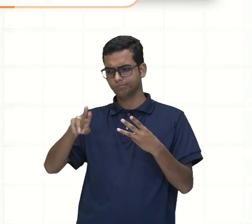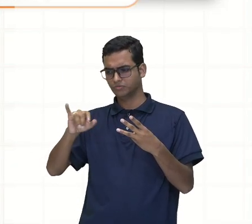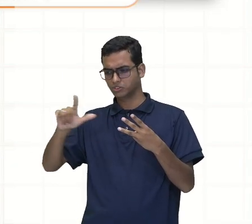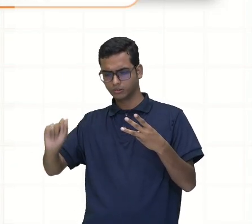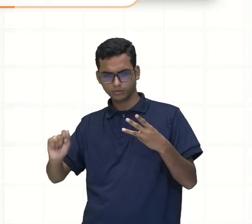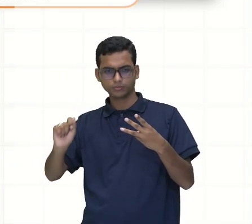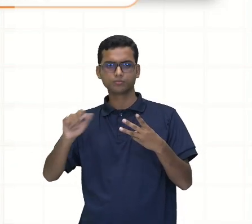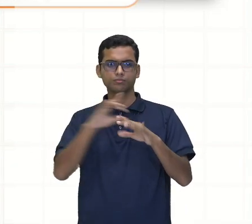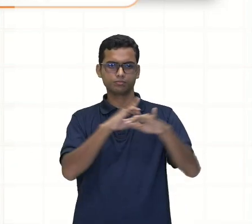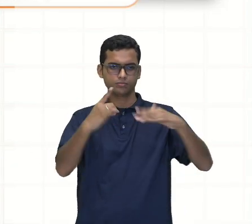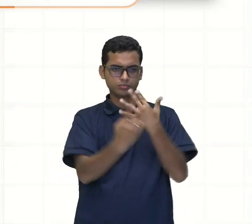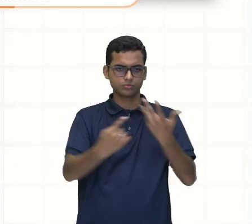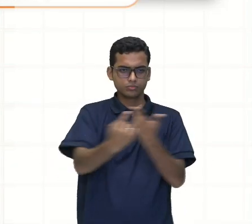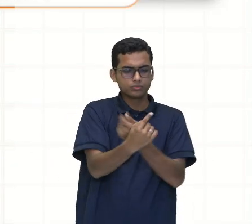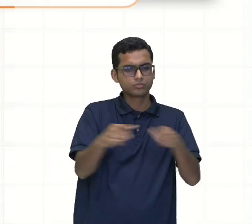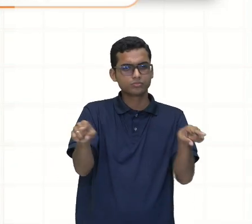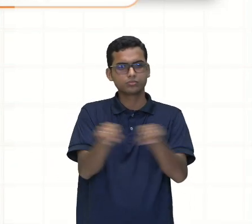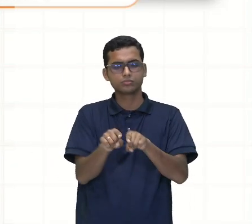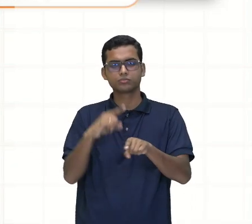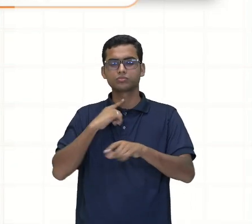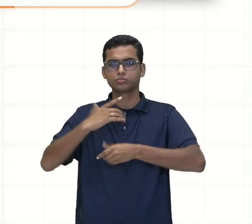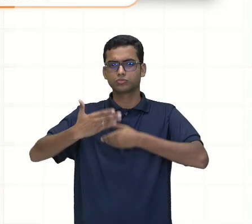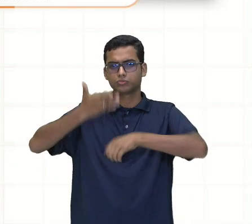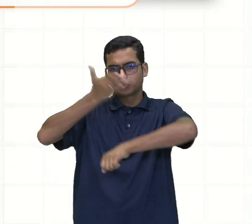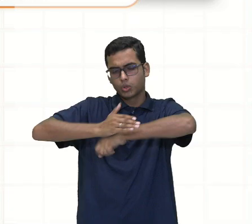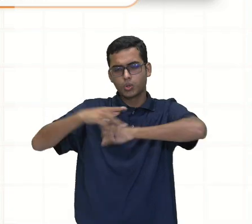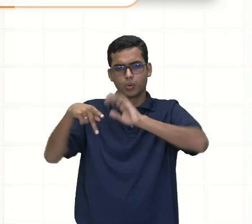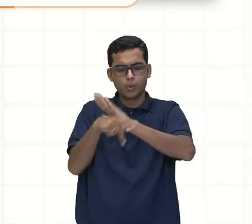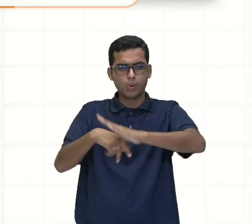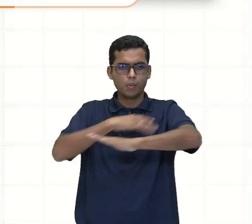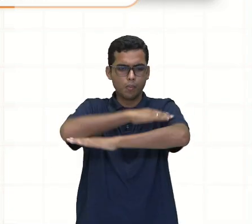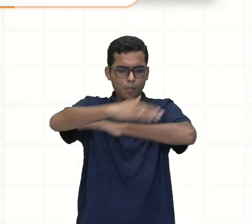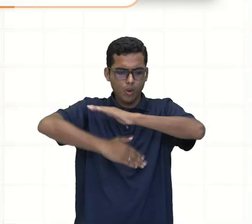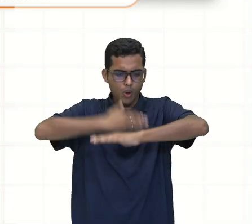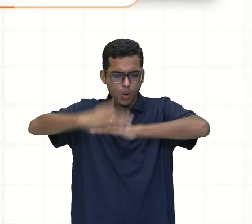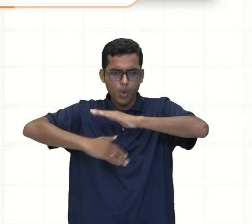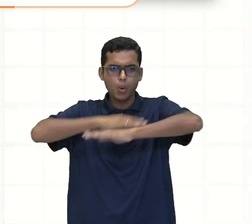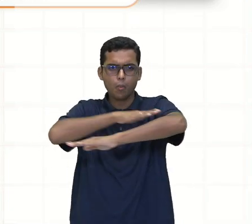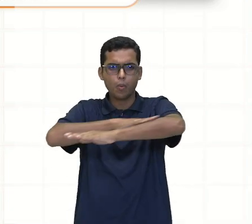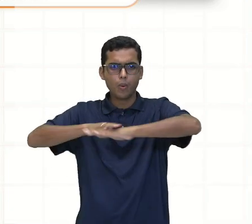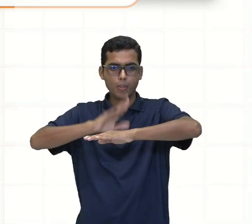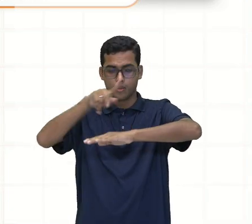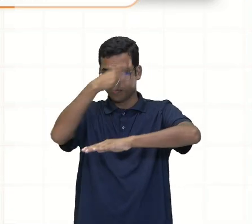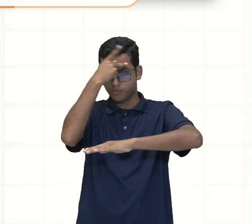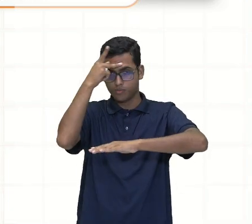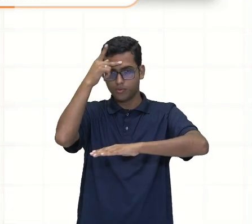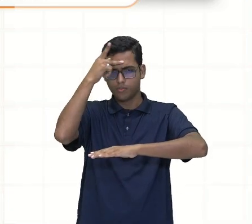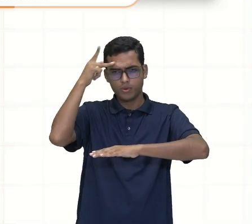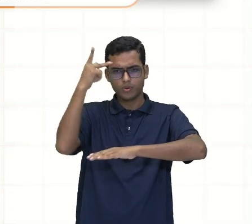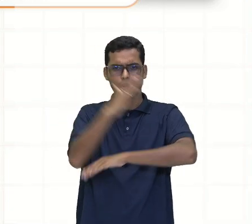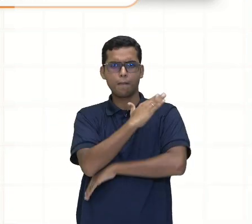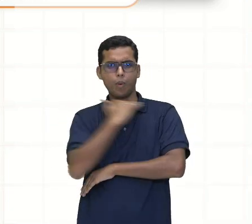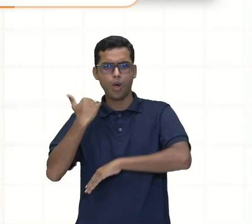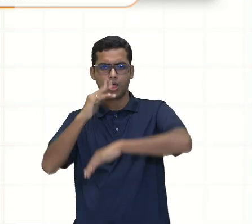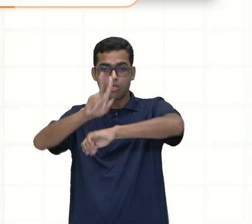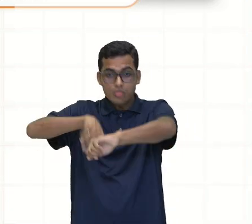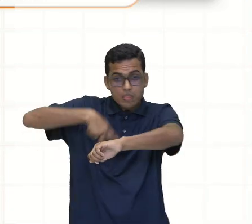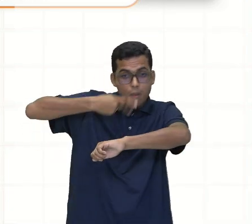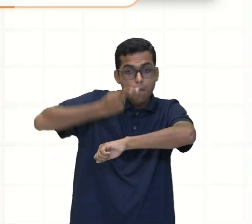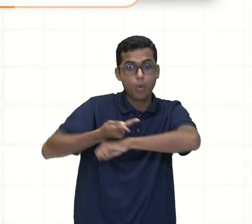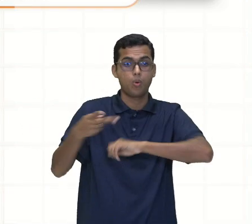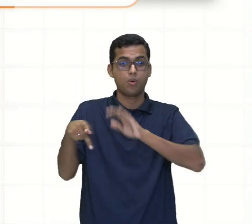Eles praticavam também a mumificação. Então, eram formas, né, que eles possuíam para